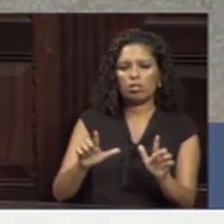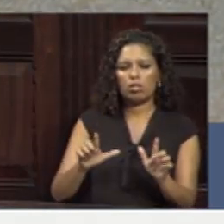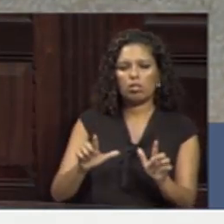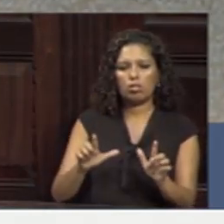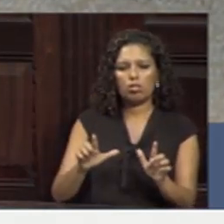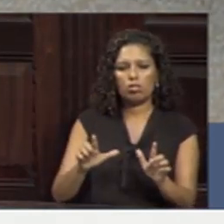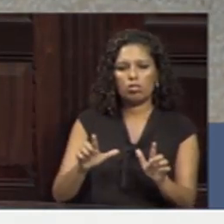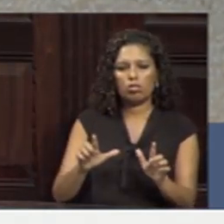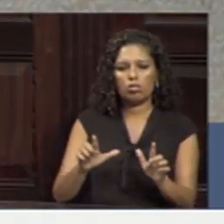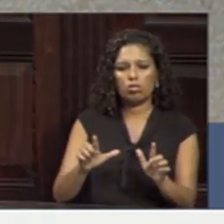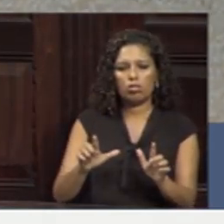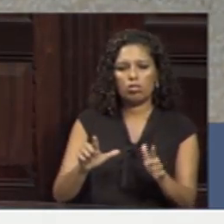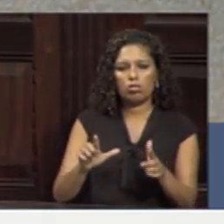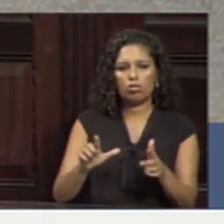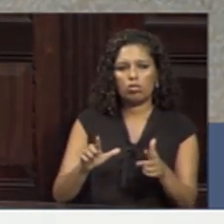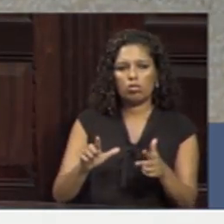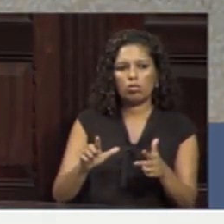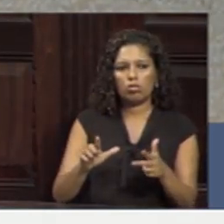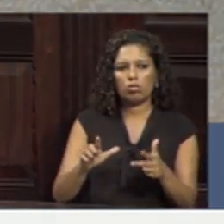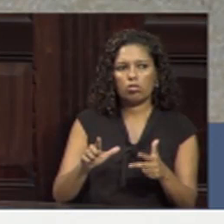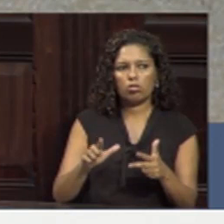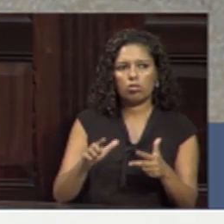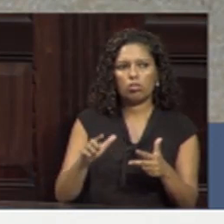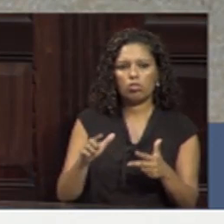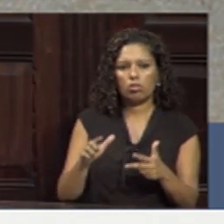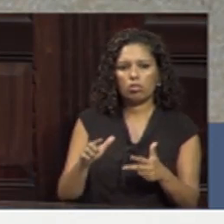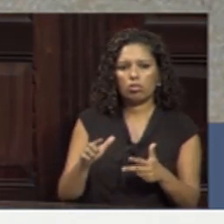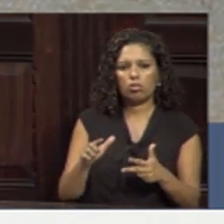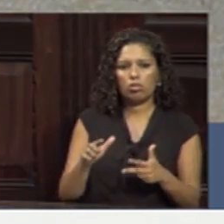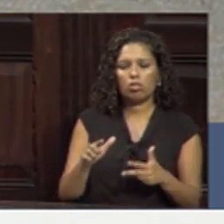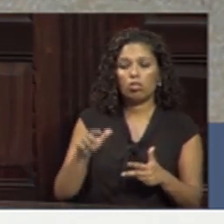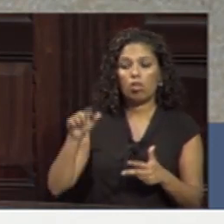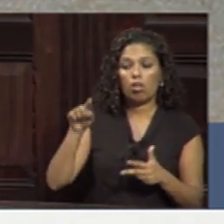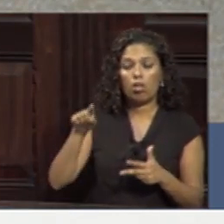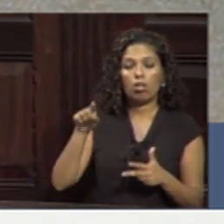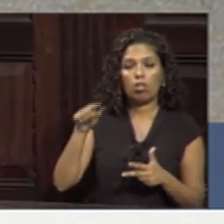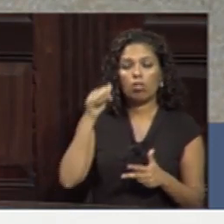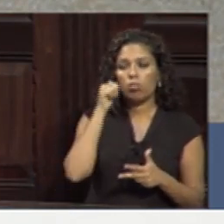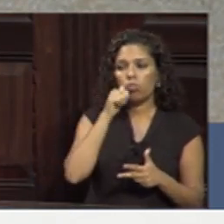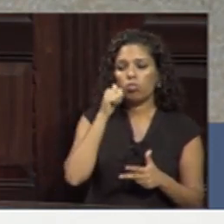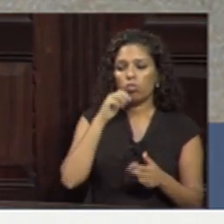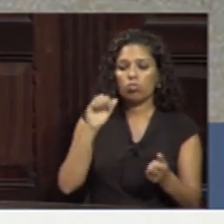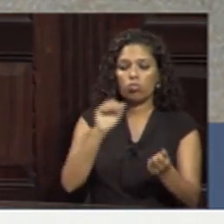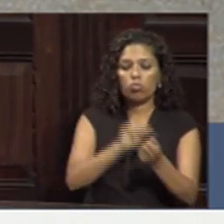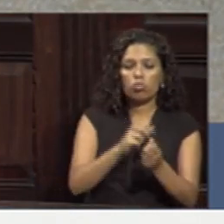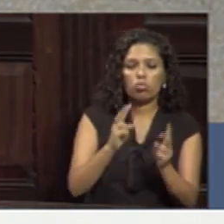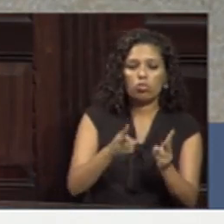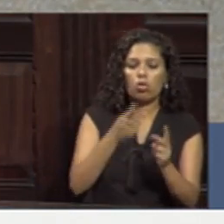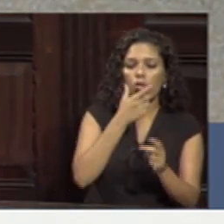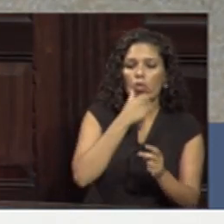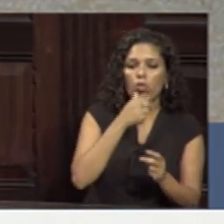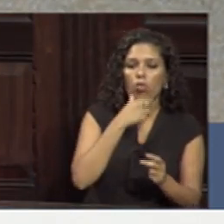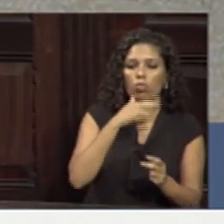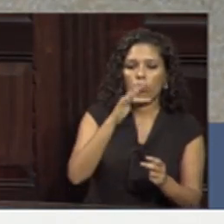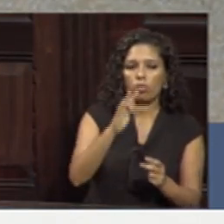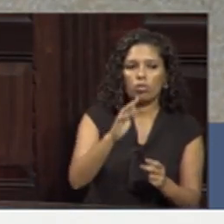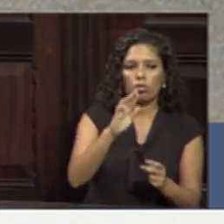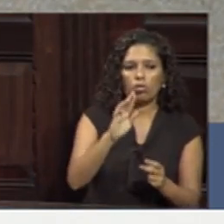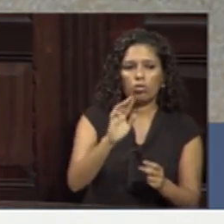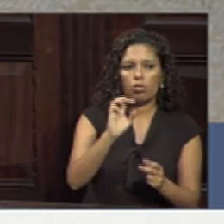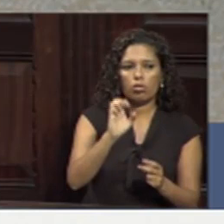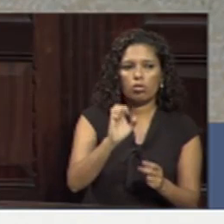no gabinete do deputado Marcelo Freixo, e na luta